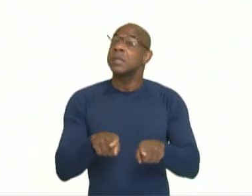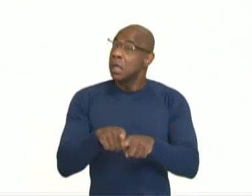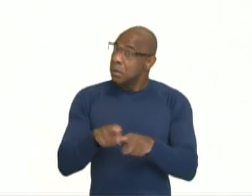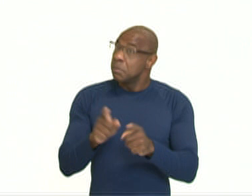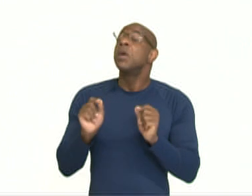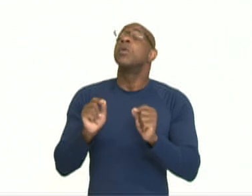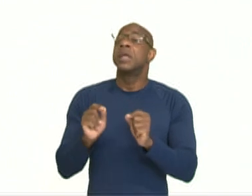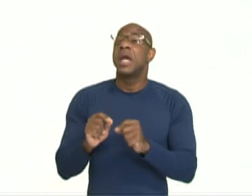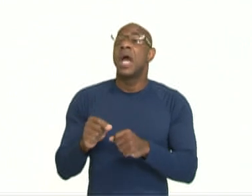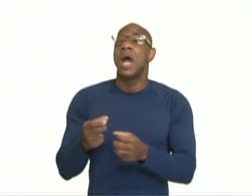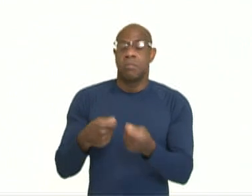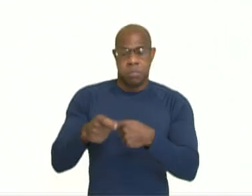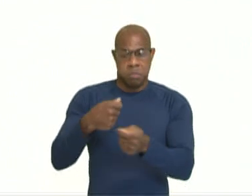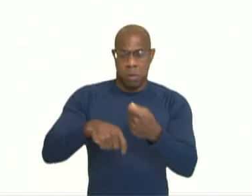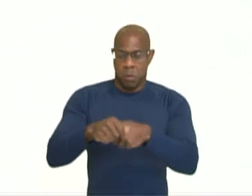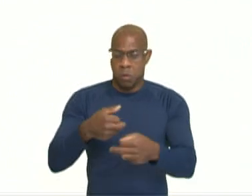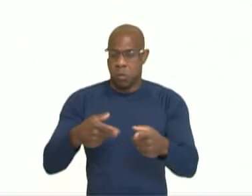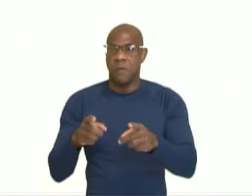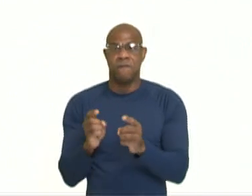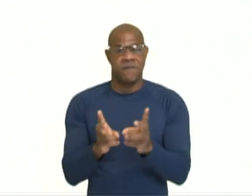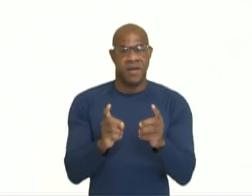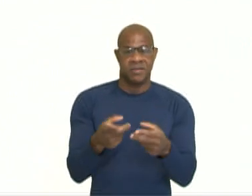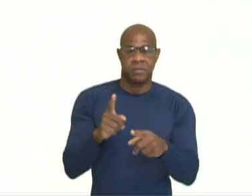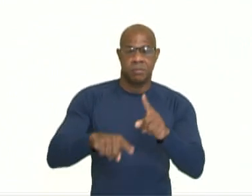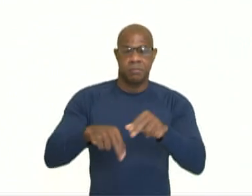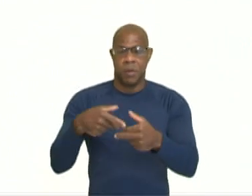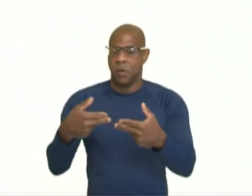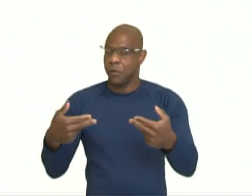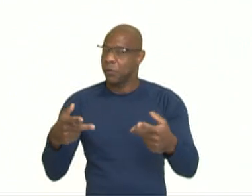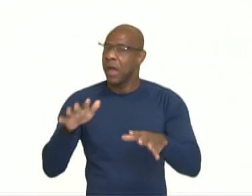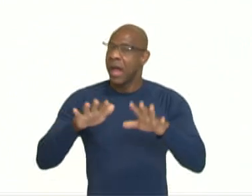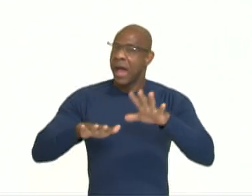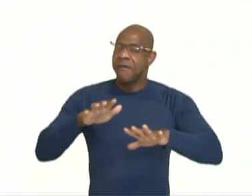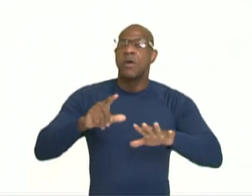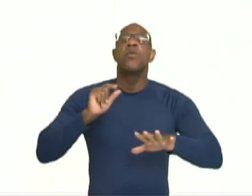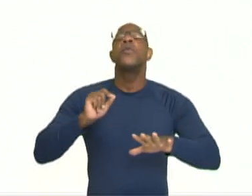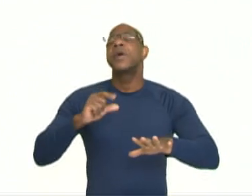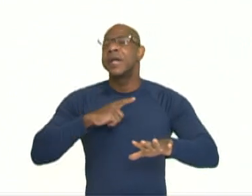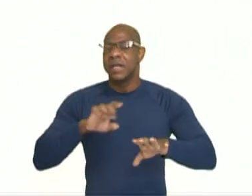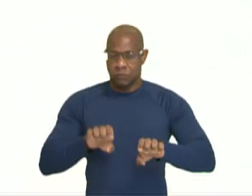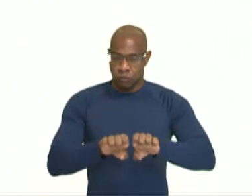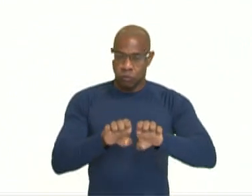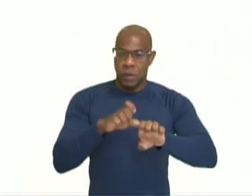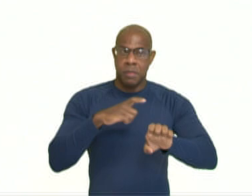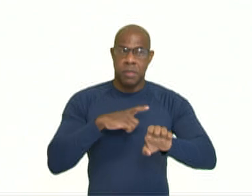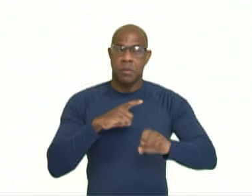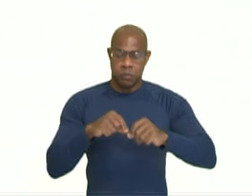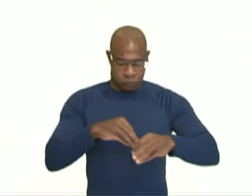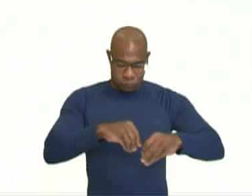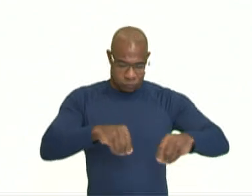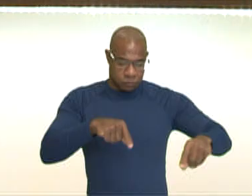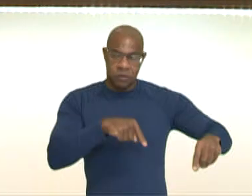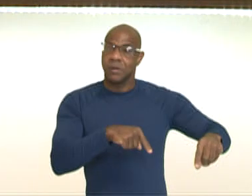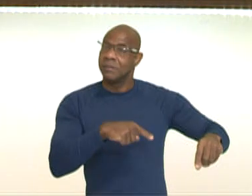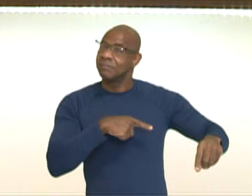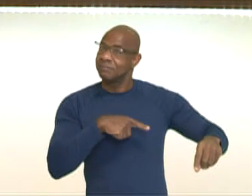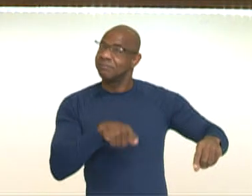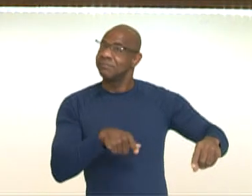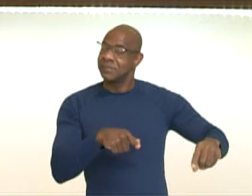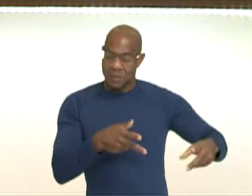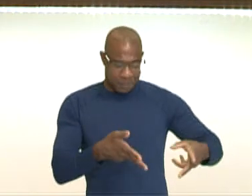comerciais, em otimizar a venda de produtos que muitas vezes dão estruturação no solo. Por exemplo,